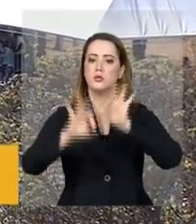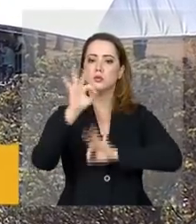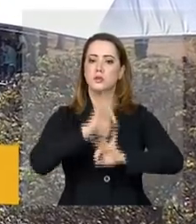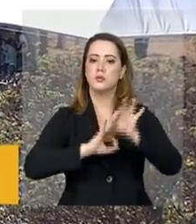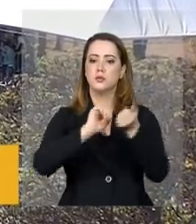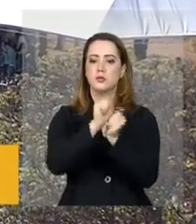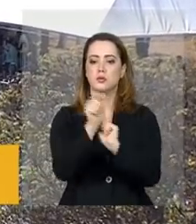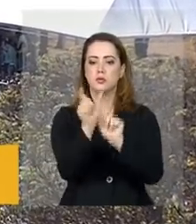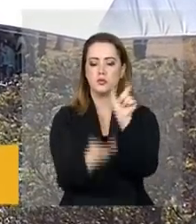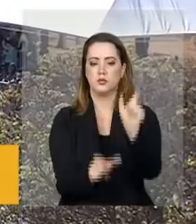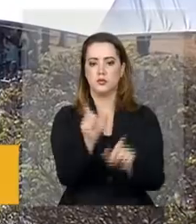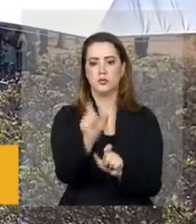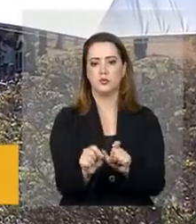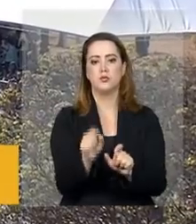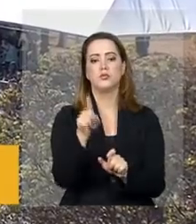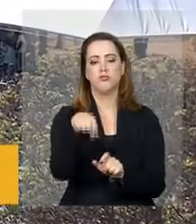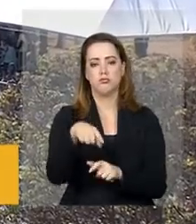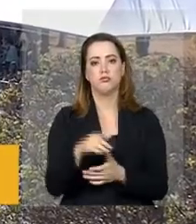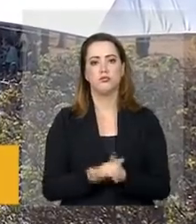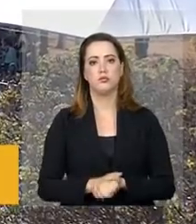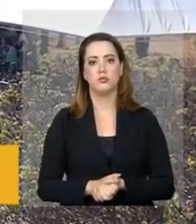atletas brasileiros para as Olimpíadas, né, Coronel?